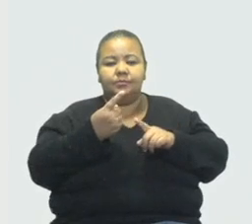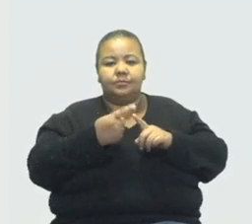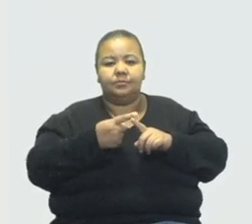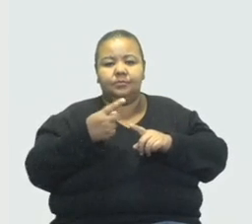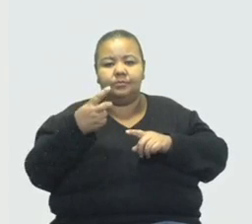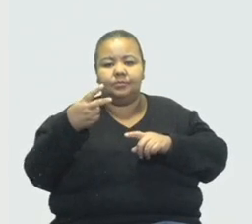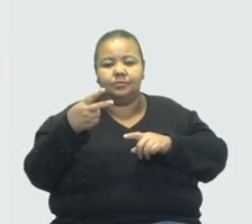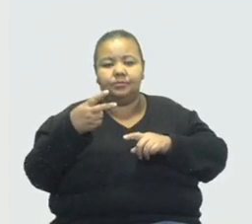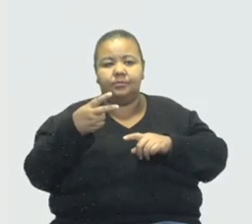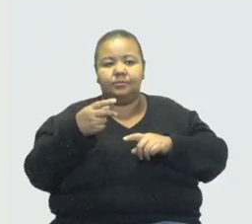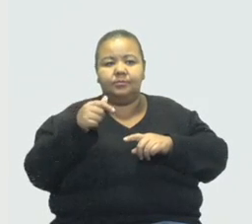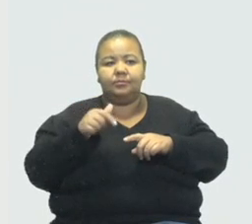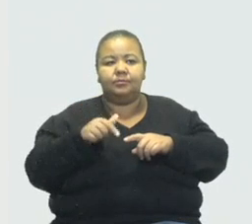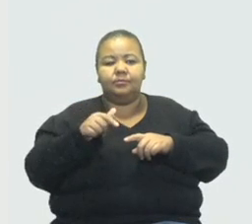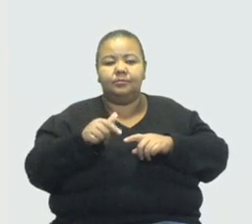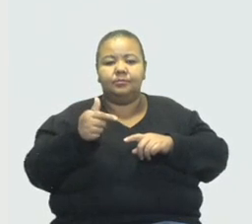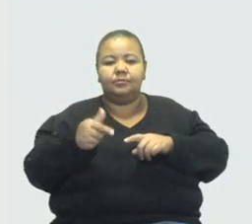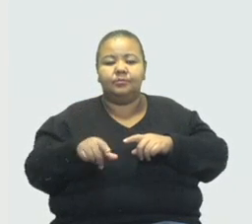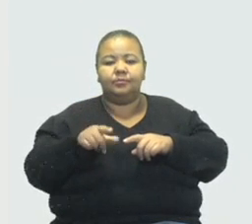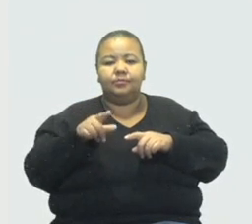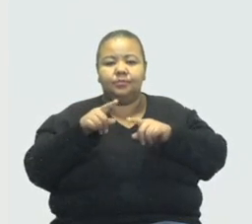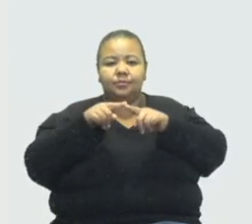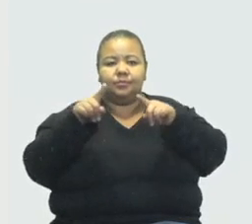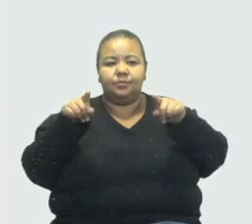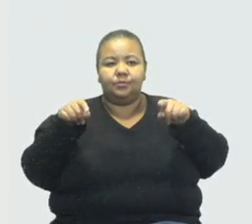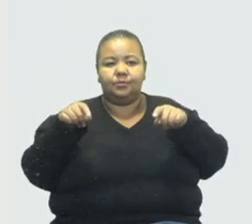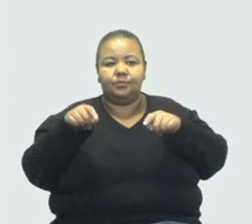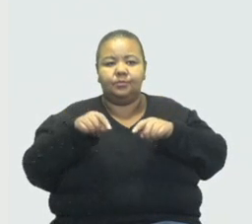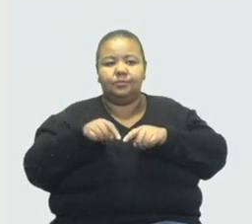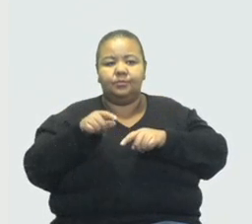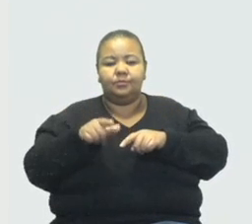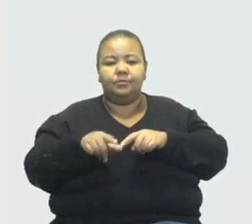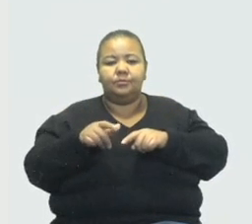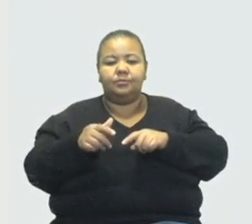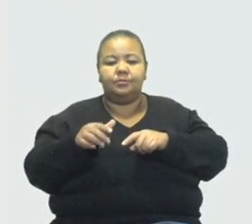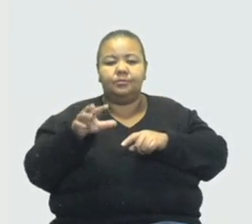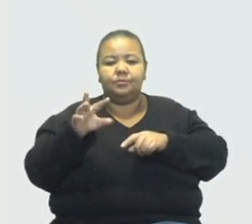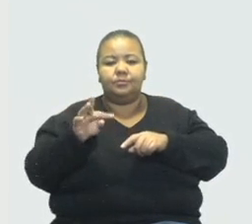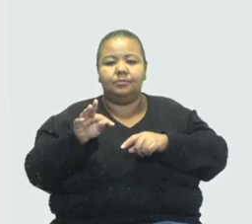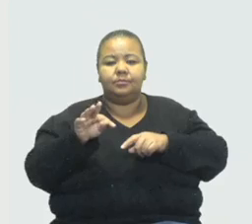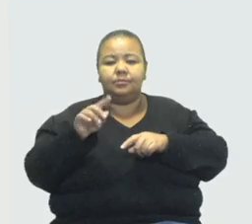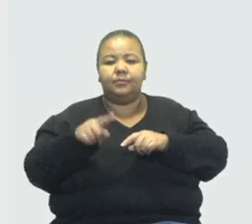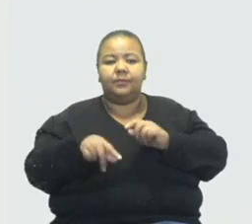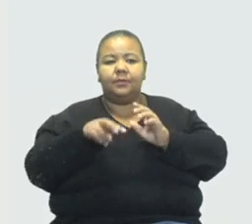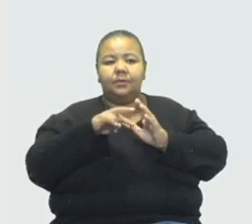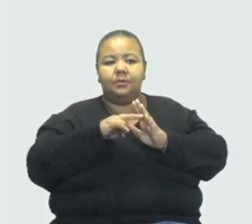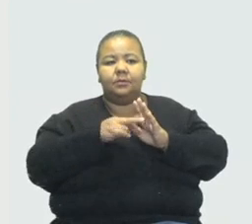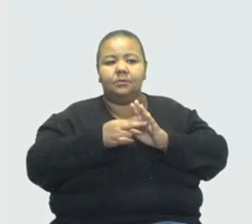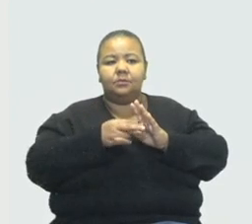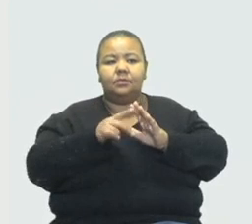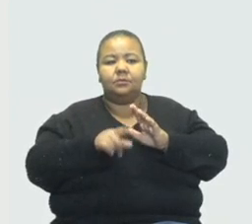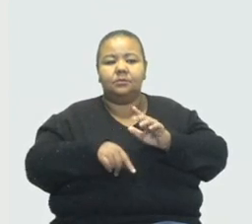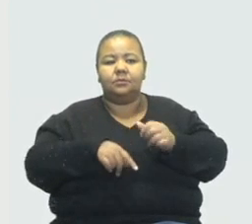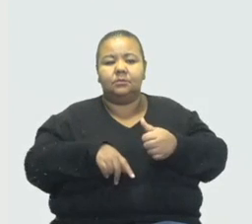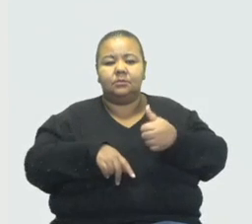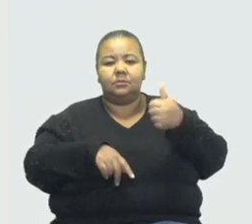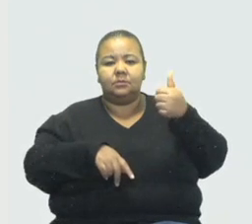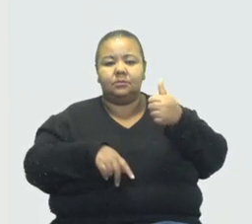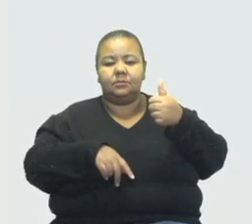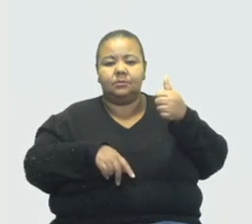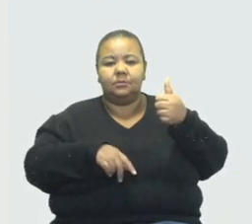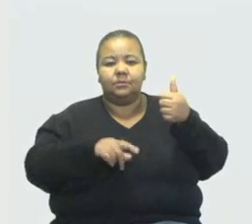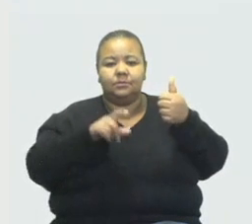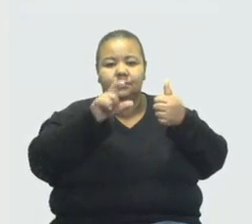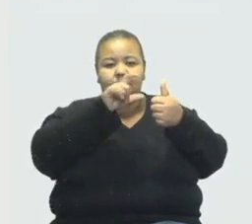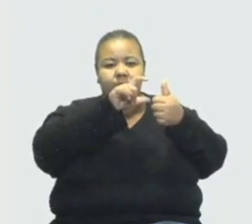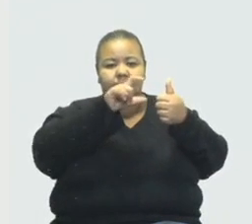por 2. A nossa matriz transpostas vai ser da seguinte forma. A primeira